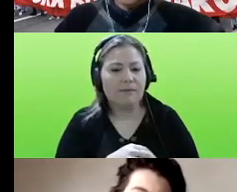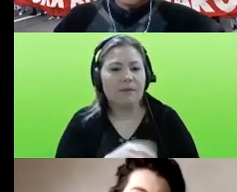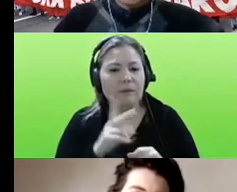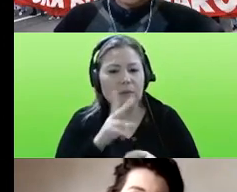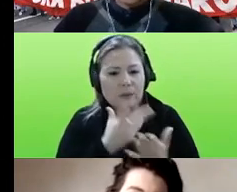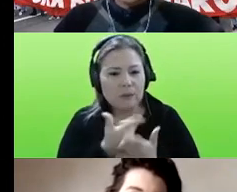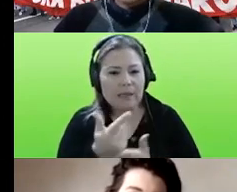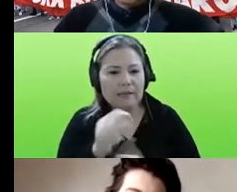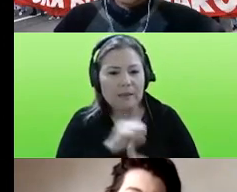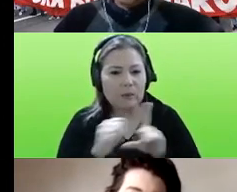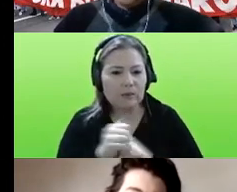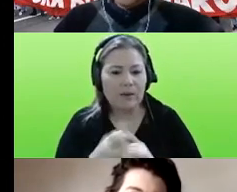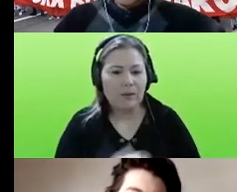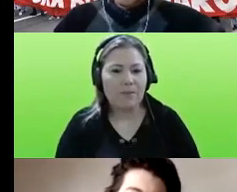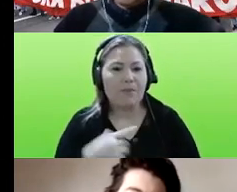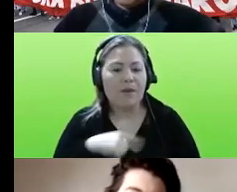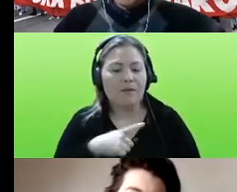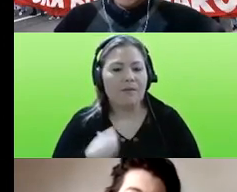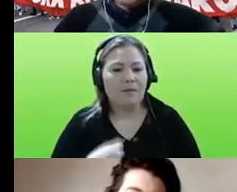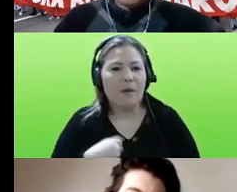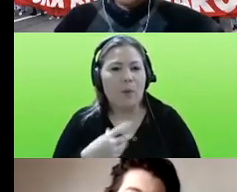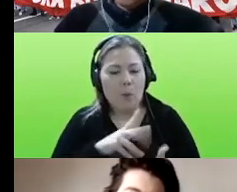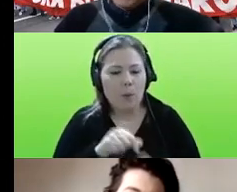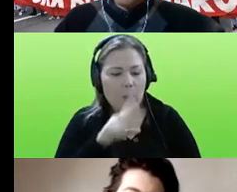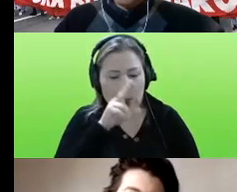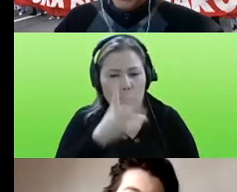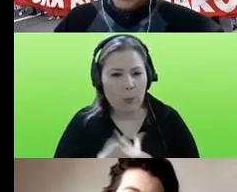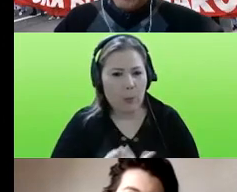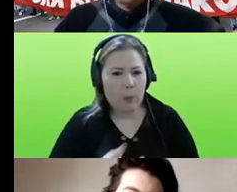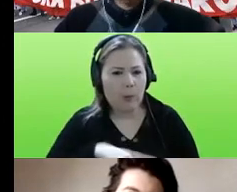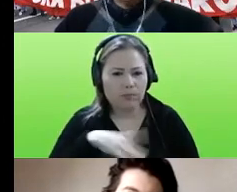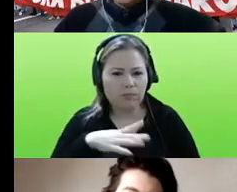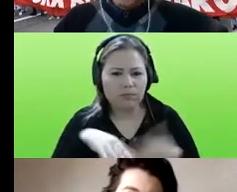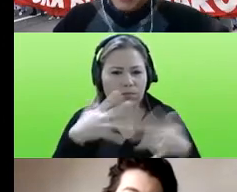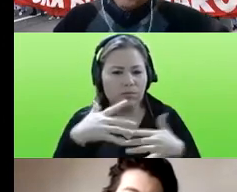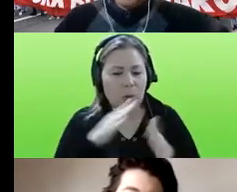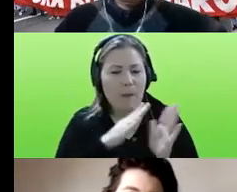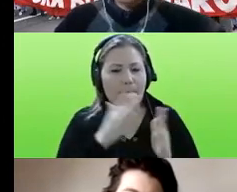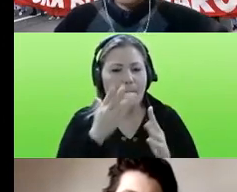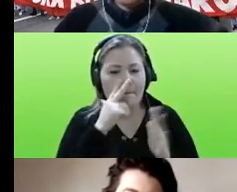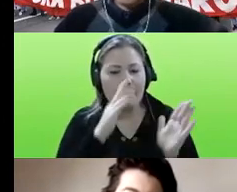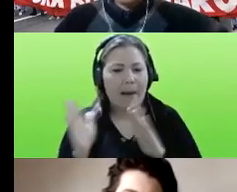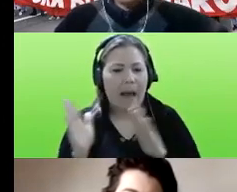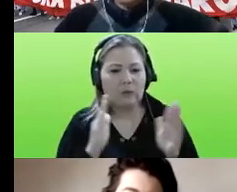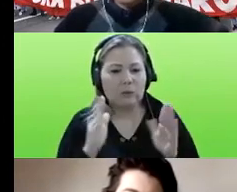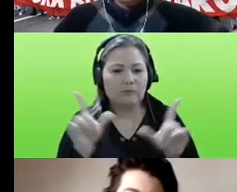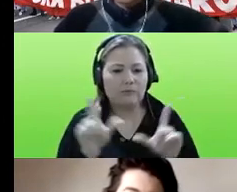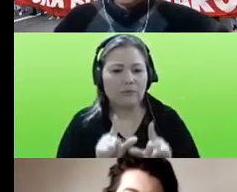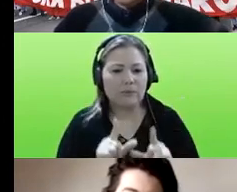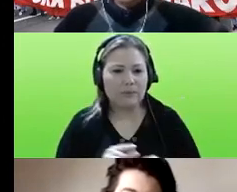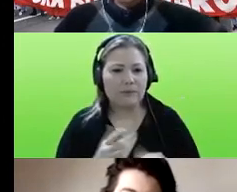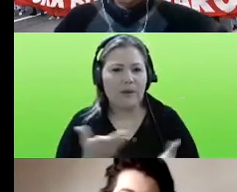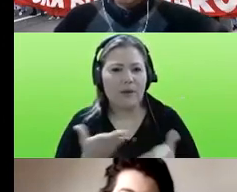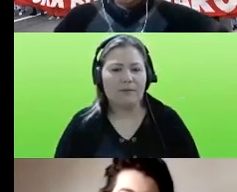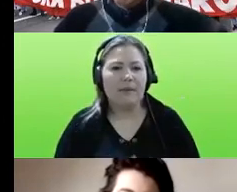social. Então, nós vivemos num mundo extremamente acelerado e esses prazos são cada vez mais rígidos, etc.,